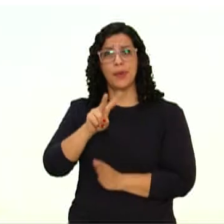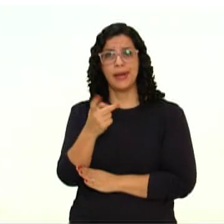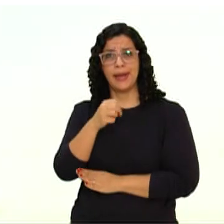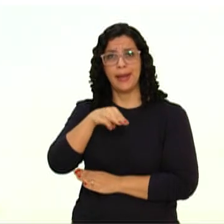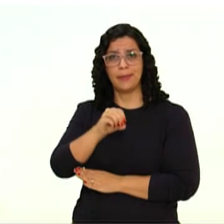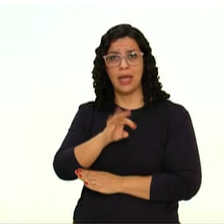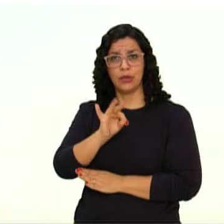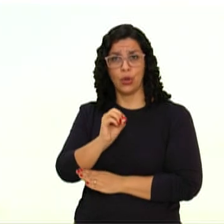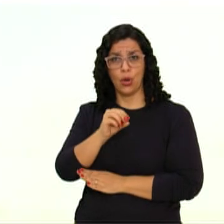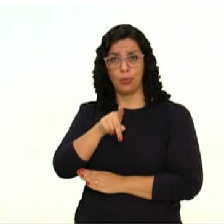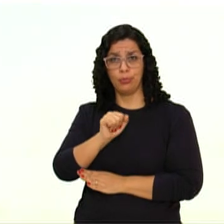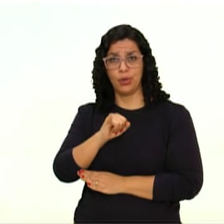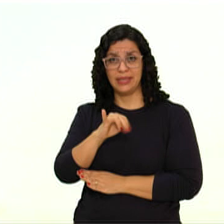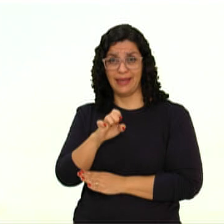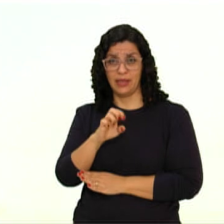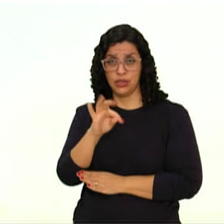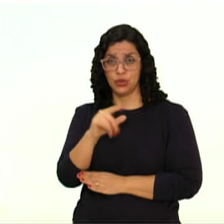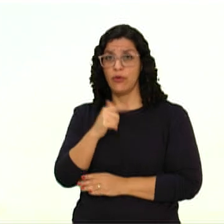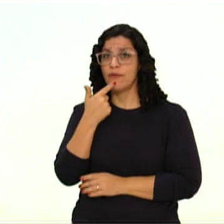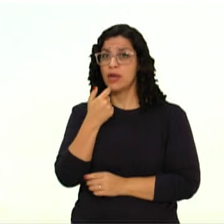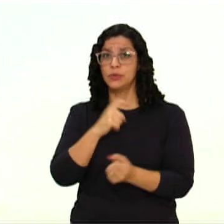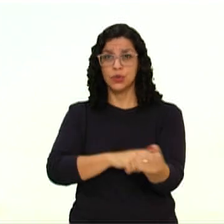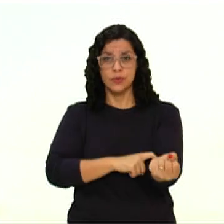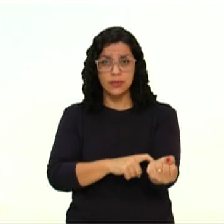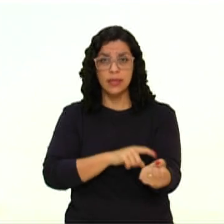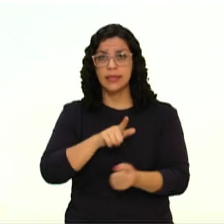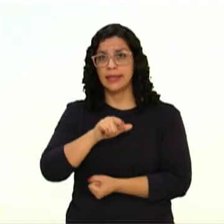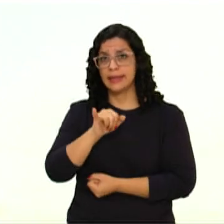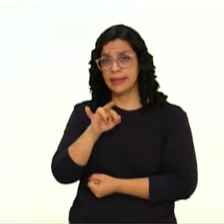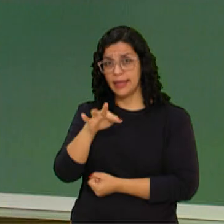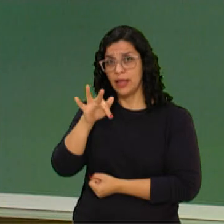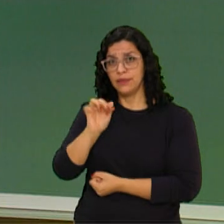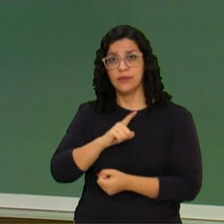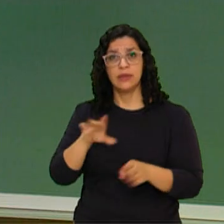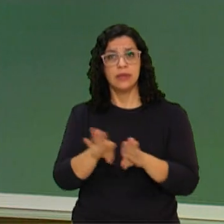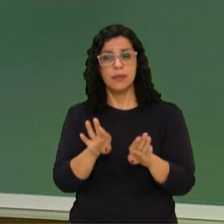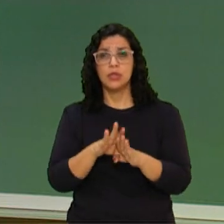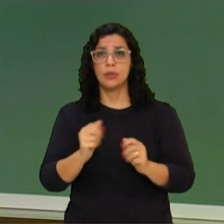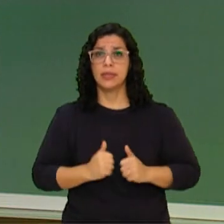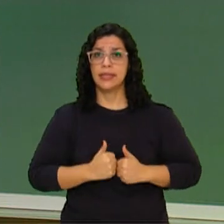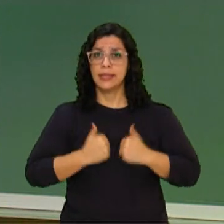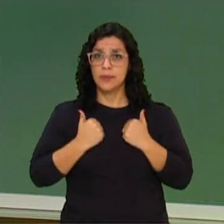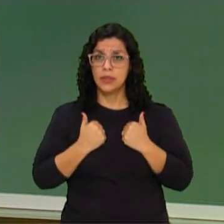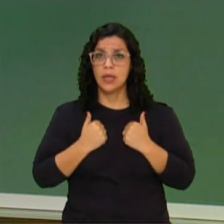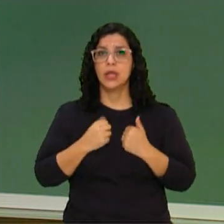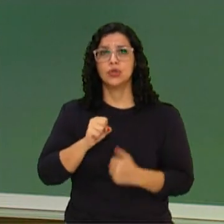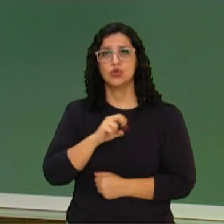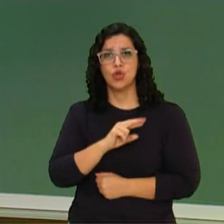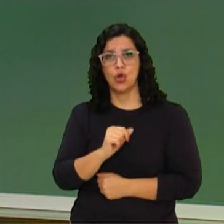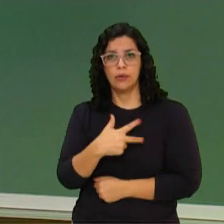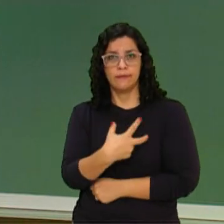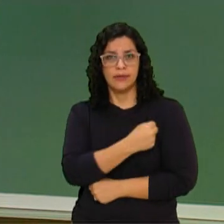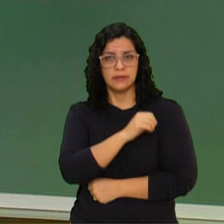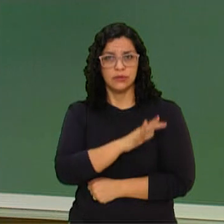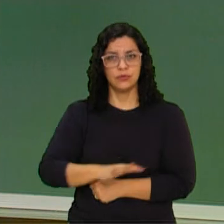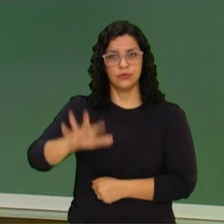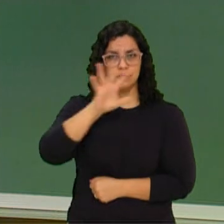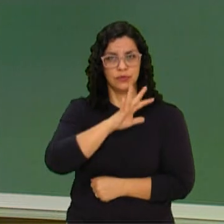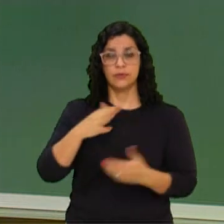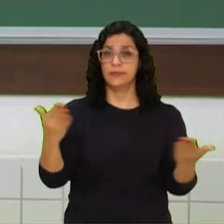hematopoético. Nós também revimos sobre sangue e linfa e também sobre a questão de imunidade, soros e vacinas de um modo